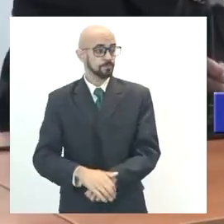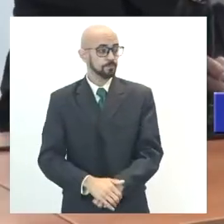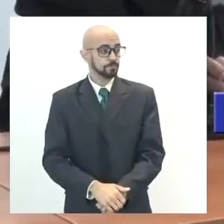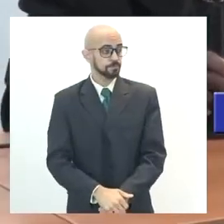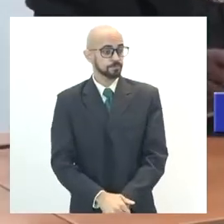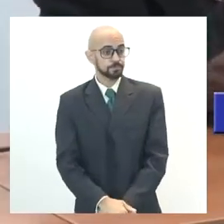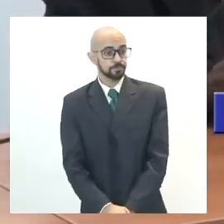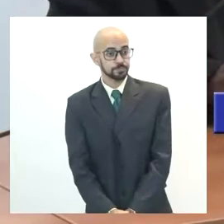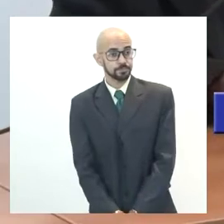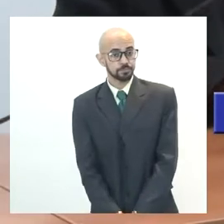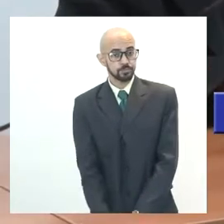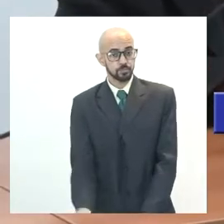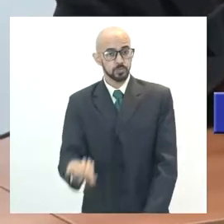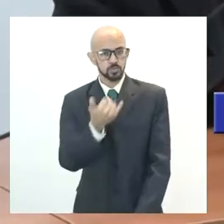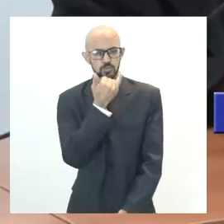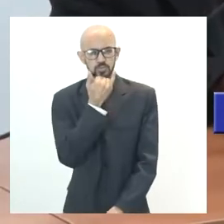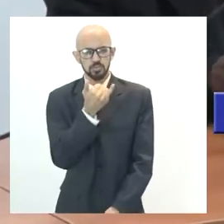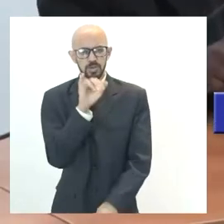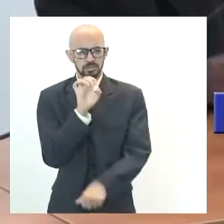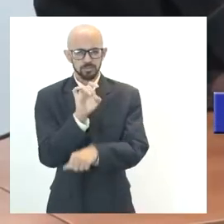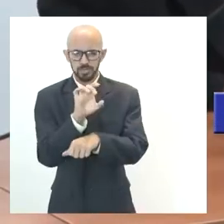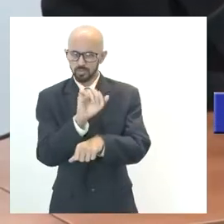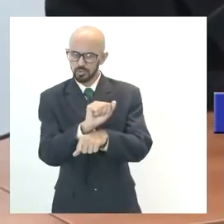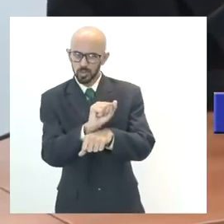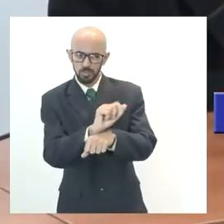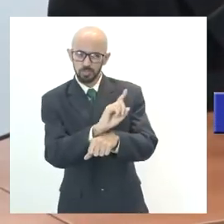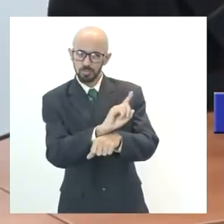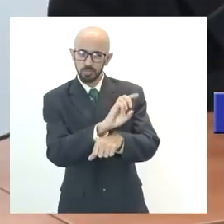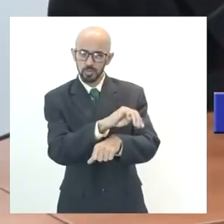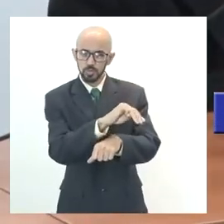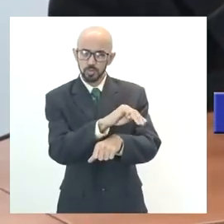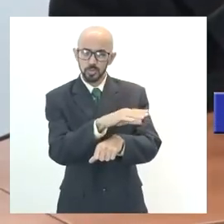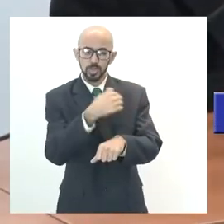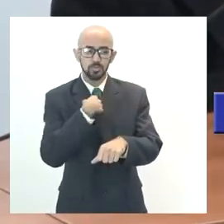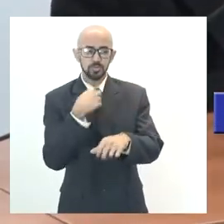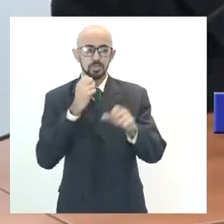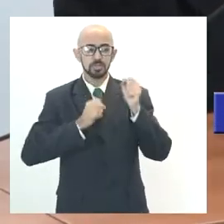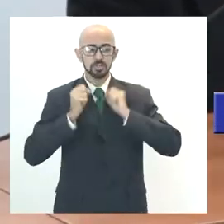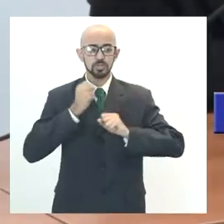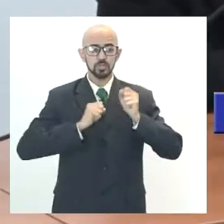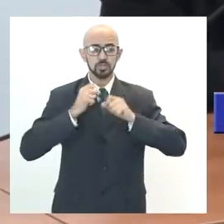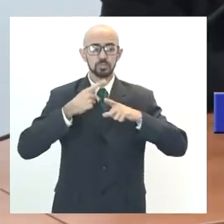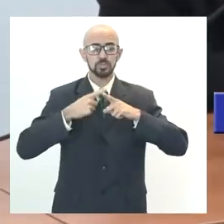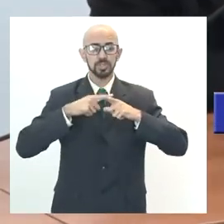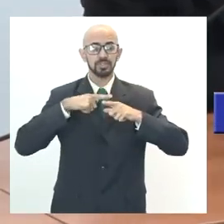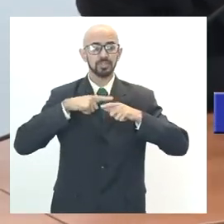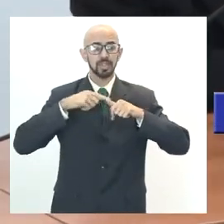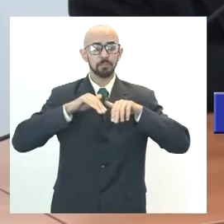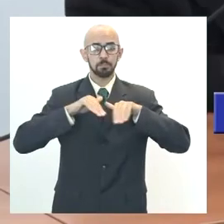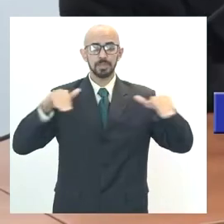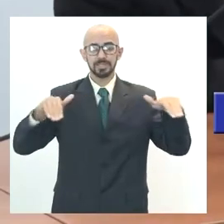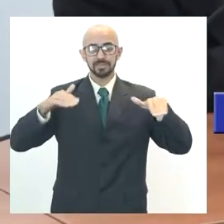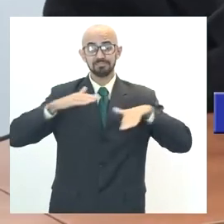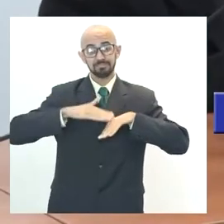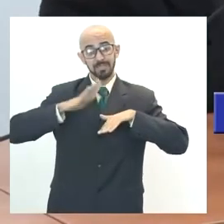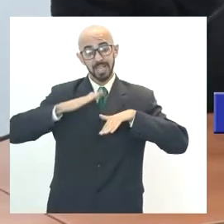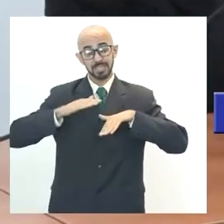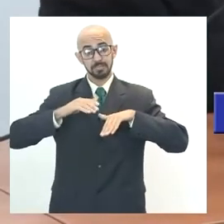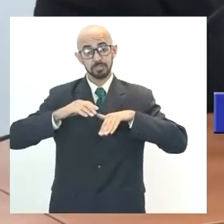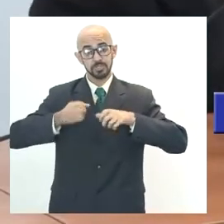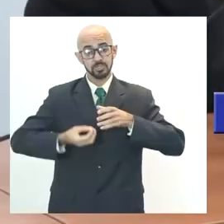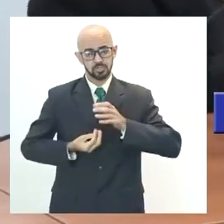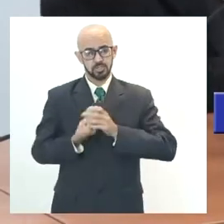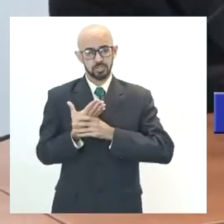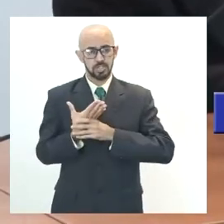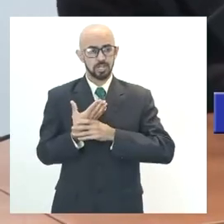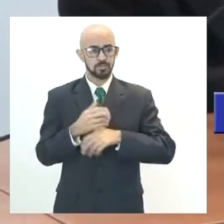aquilo que somente aquilo que você ansioso Ainda temos mais mesa para formar Então você rápido